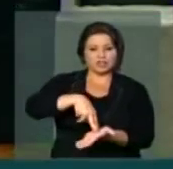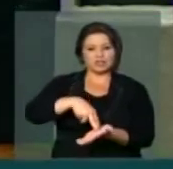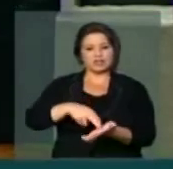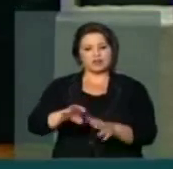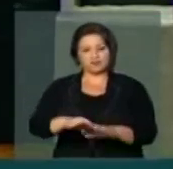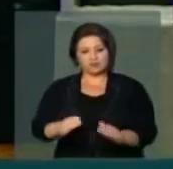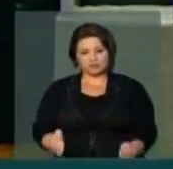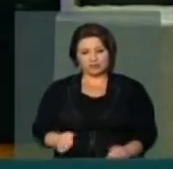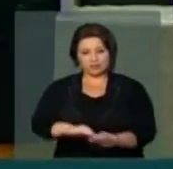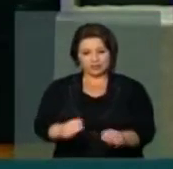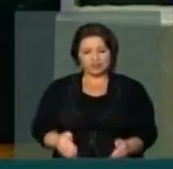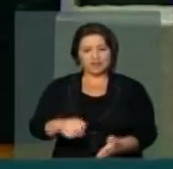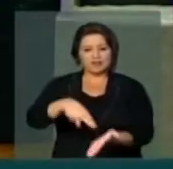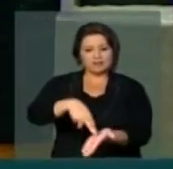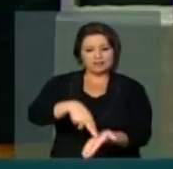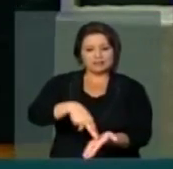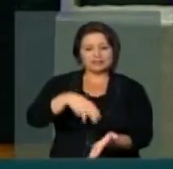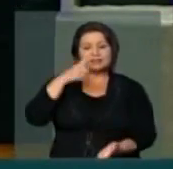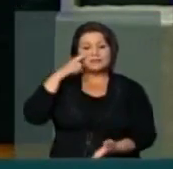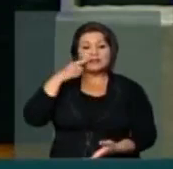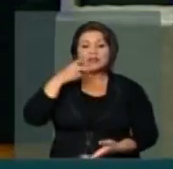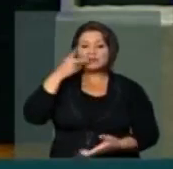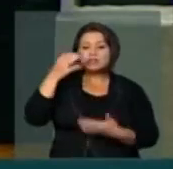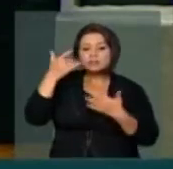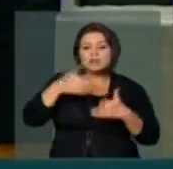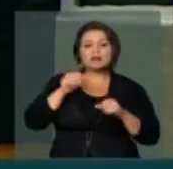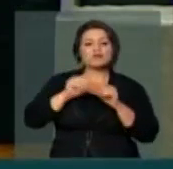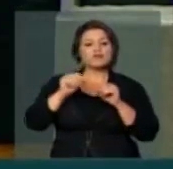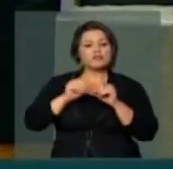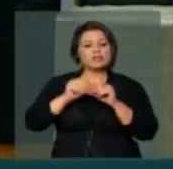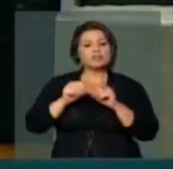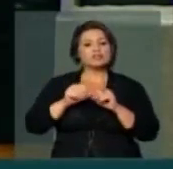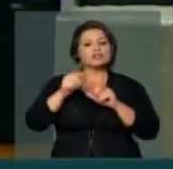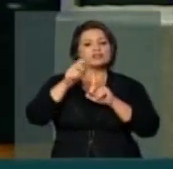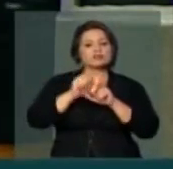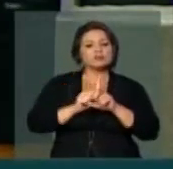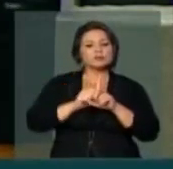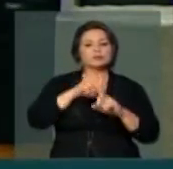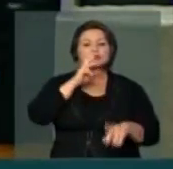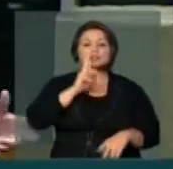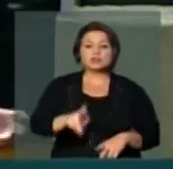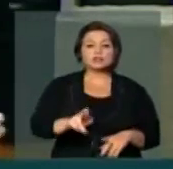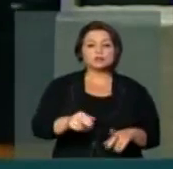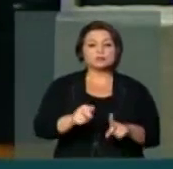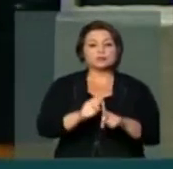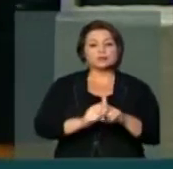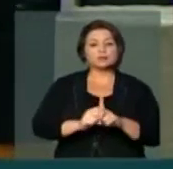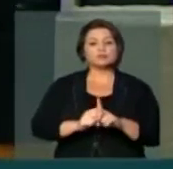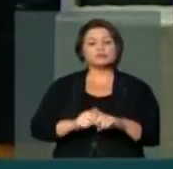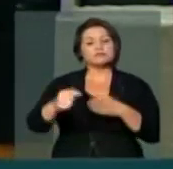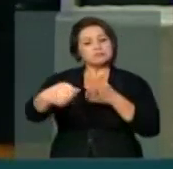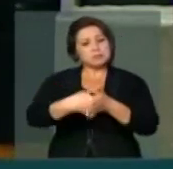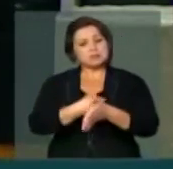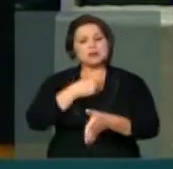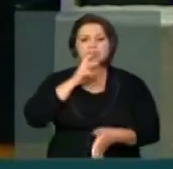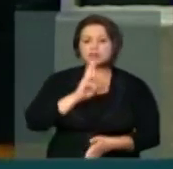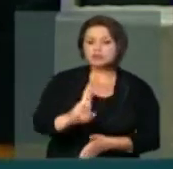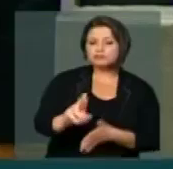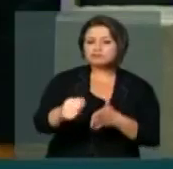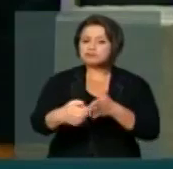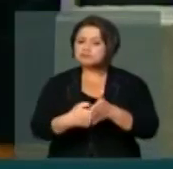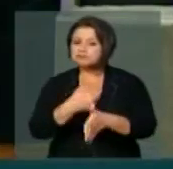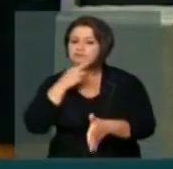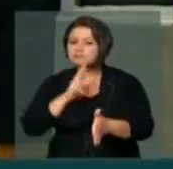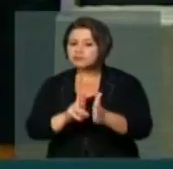caixote, dizer o que eu fiz durante o mês, responder as perguntas, os questionamentos, e